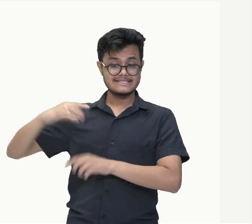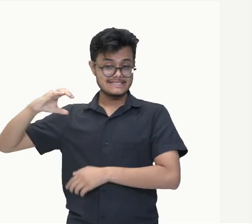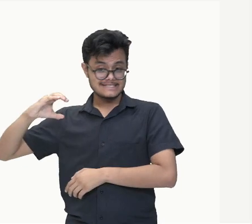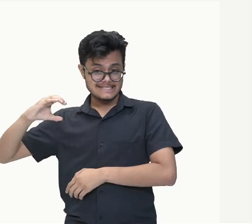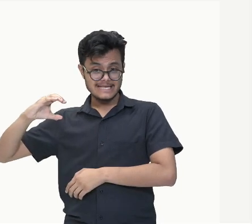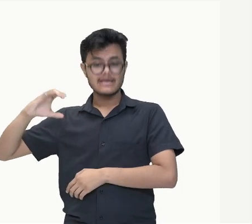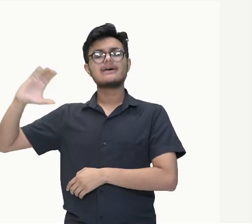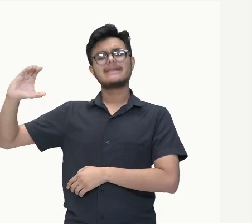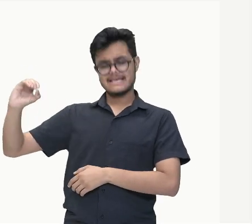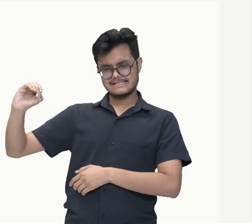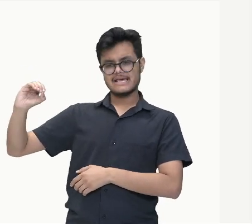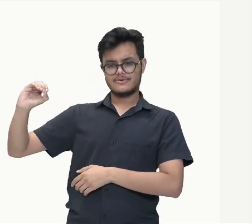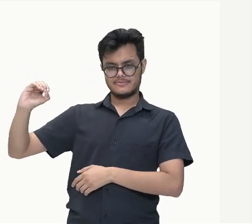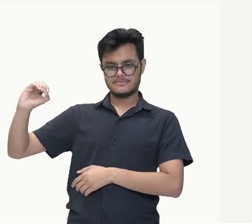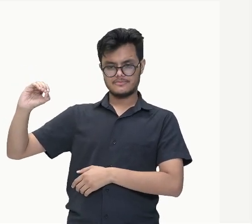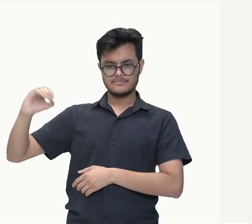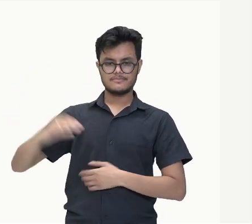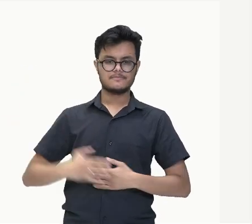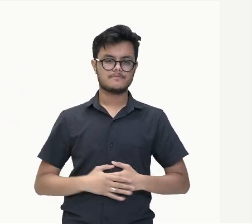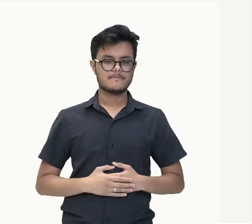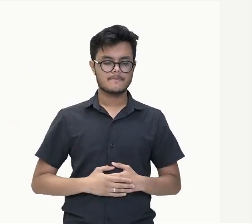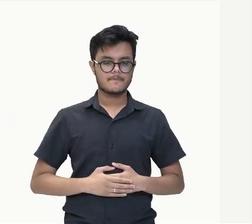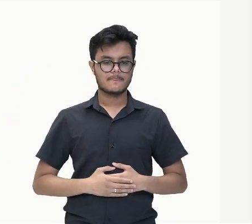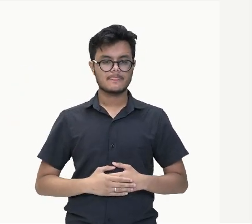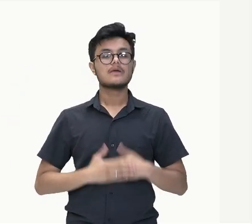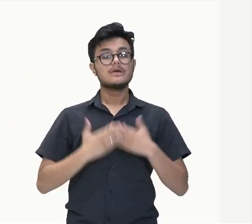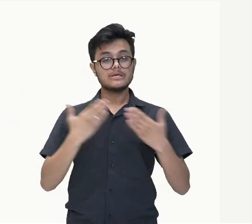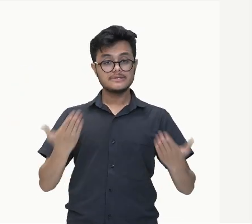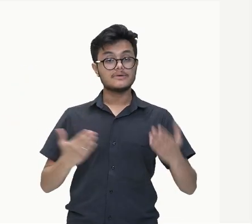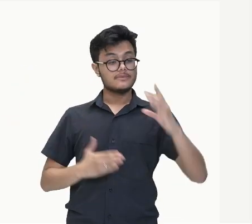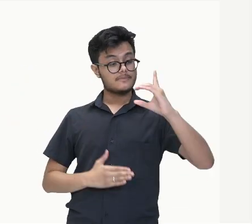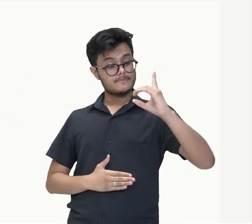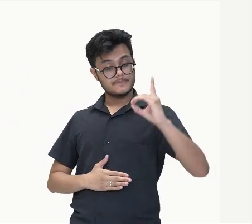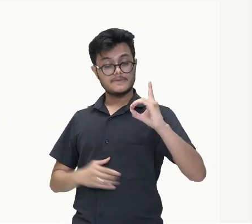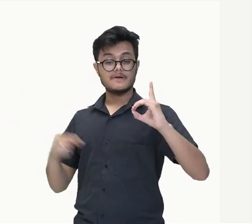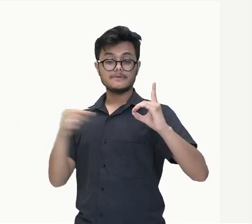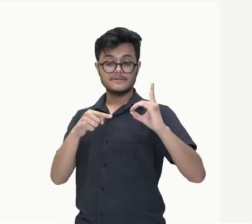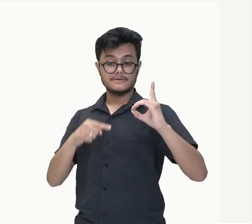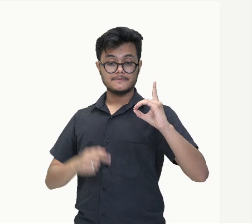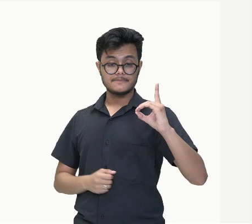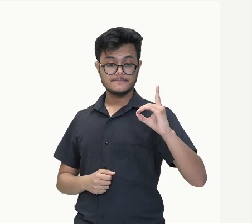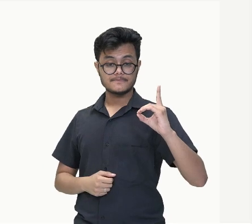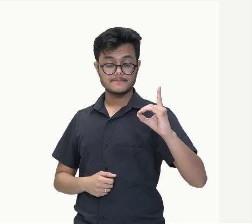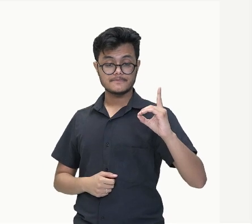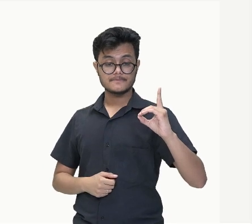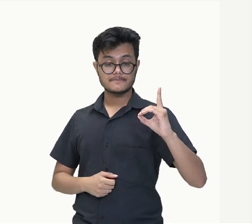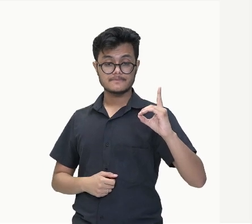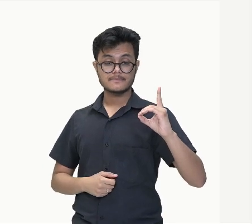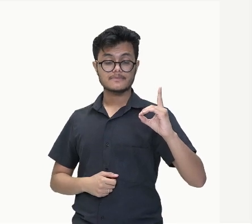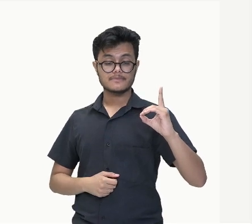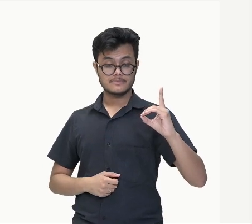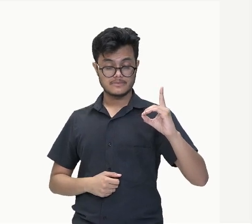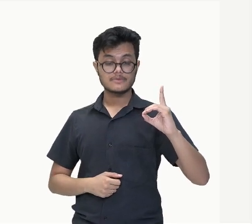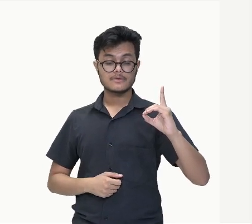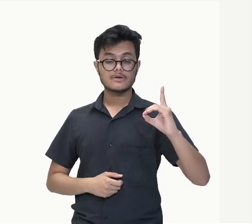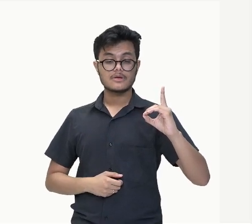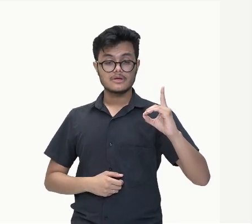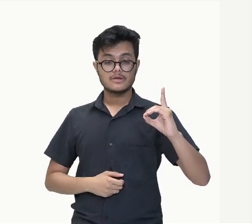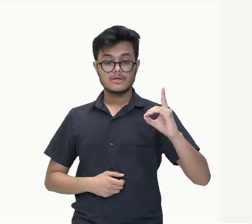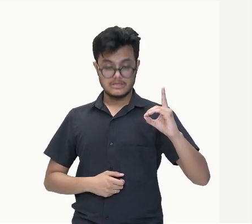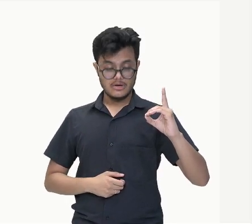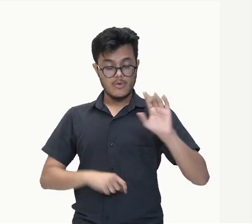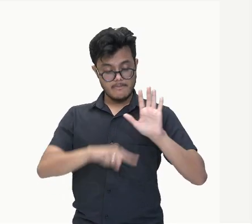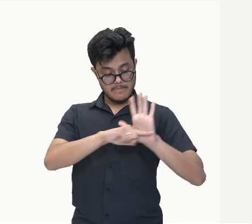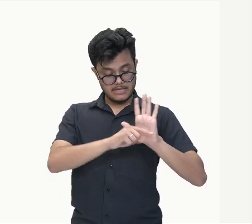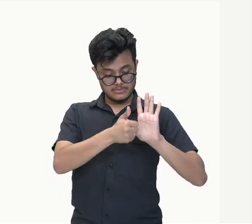valor do coeficiente c, que é 0. Então, nesse caso aqui, ó, eu vou fazer menos 16